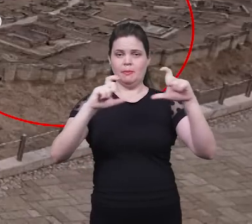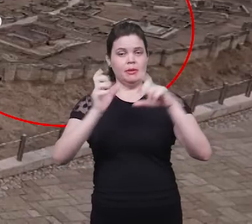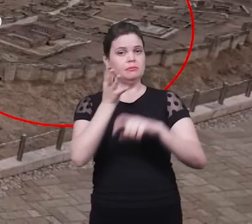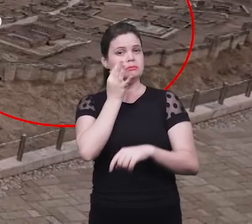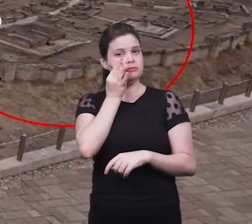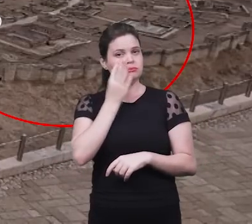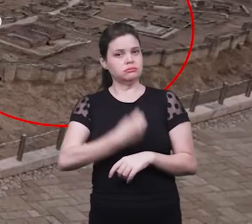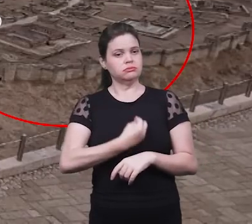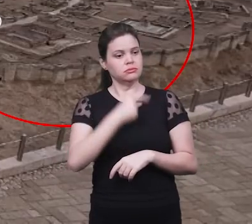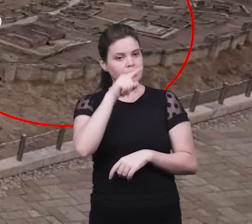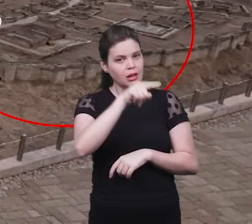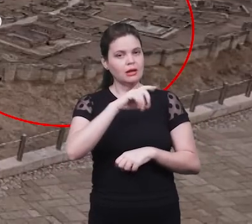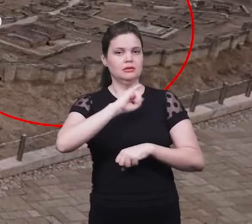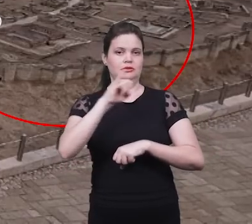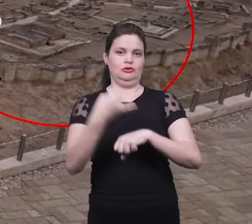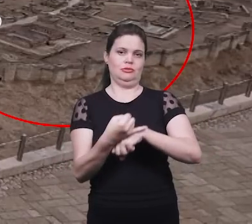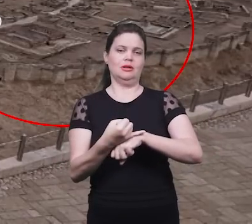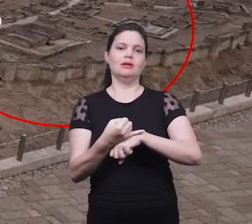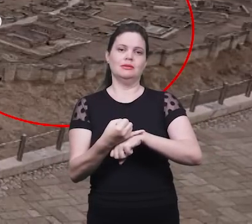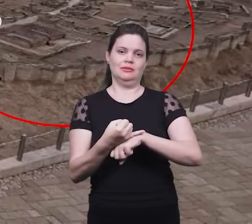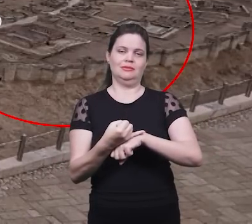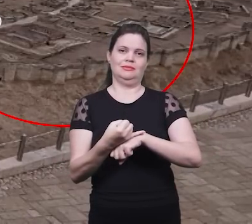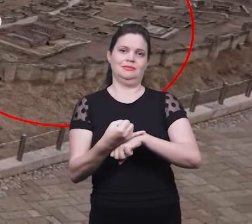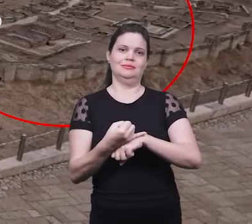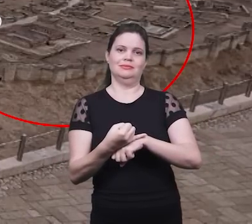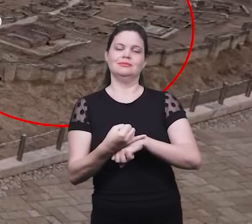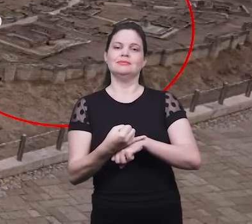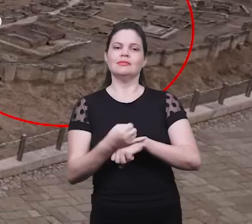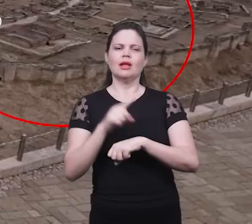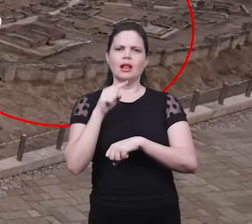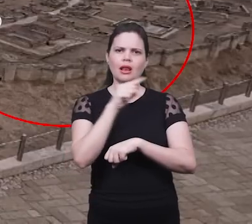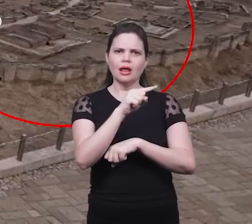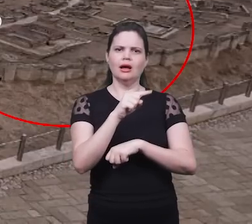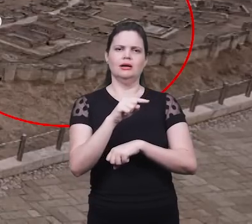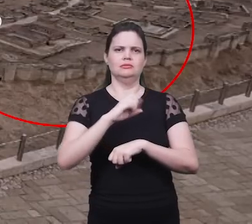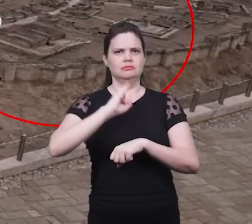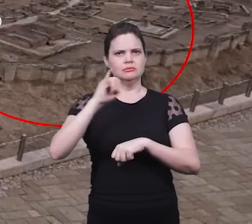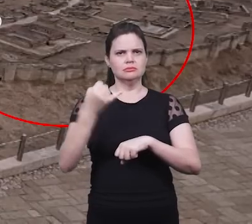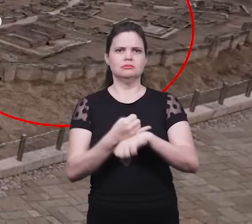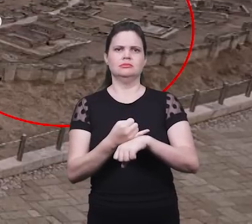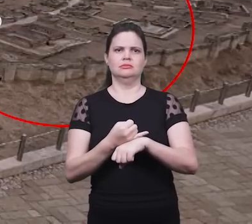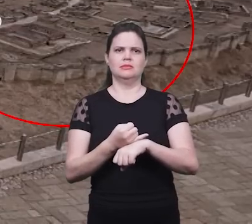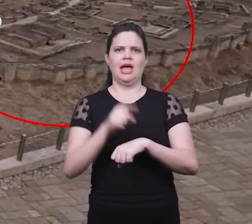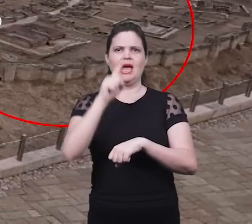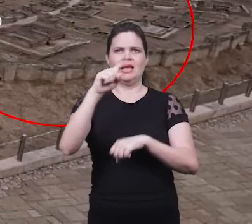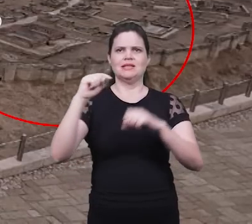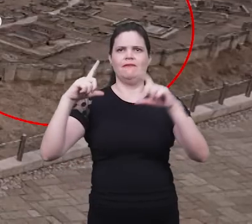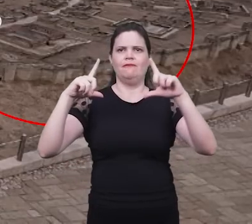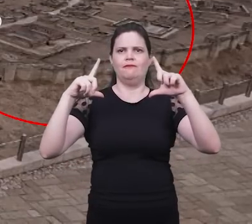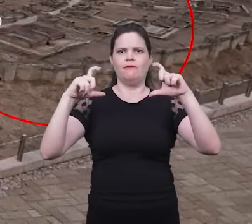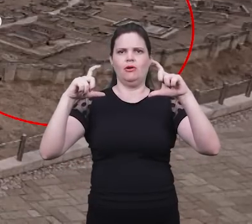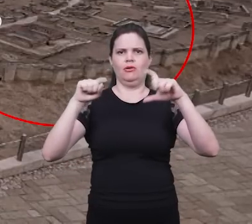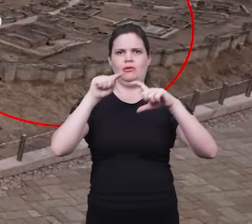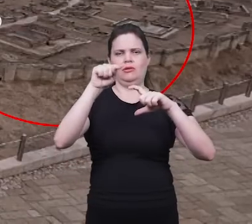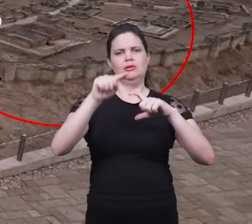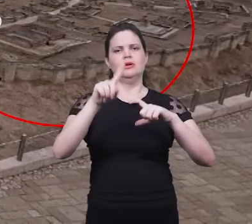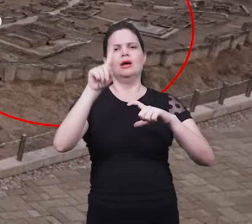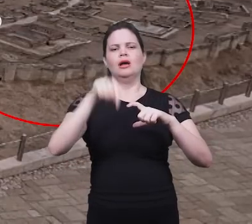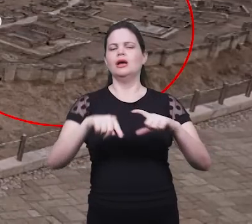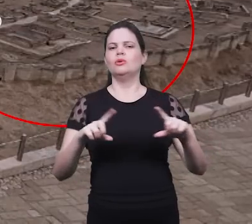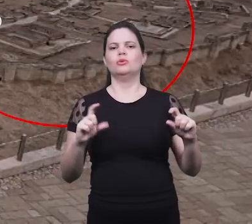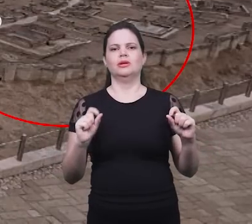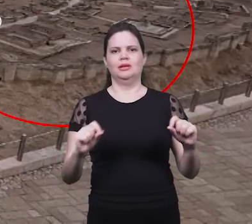tiradas lá em Jerusalém. Então elas estão nas paredes lá, e essa foto